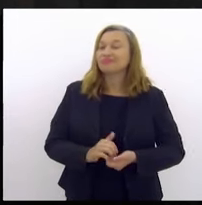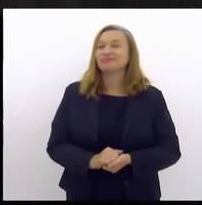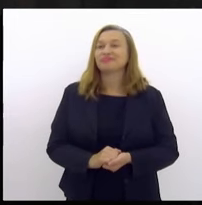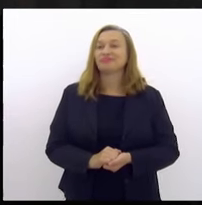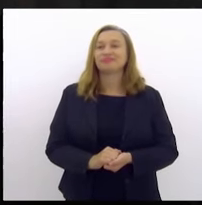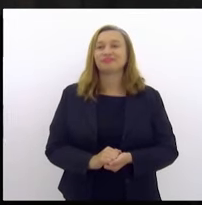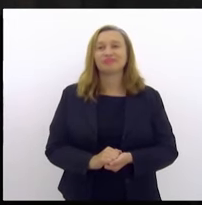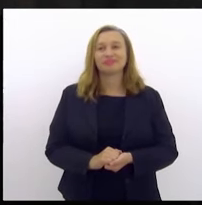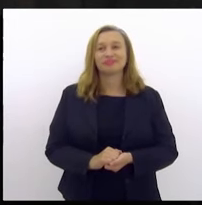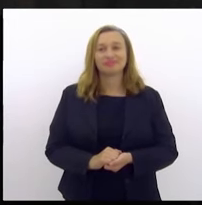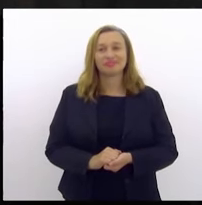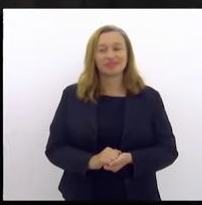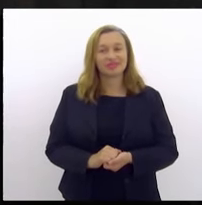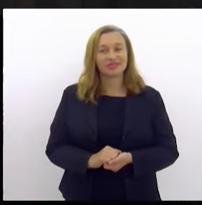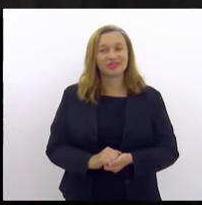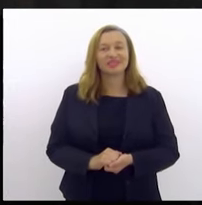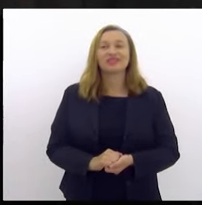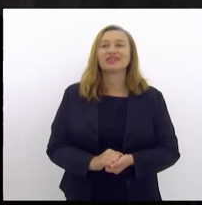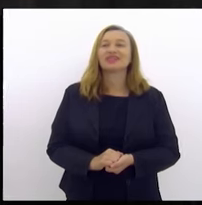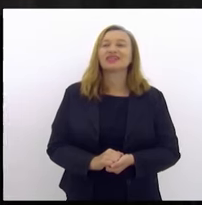me penitenciando,